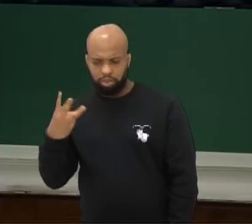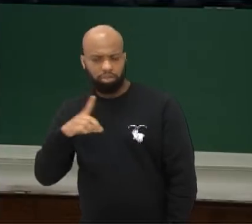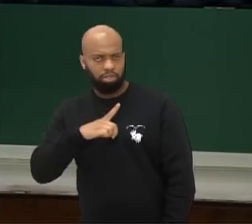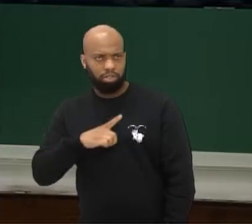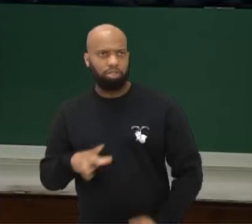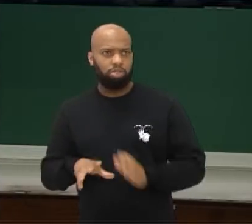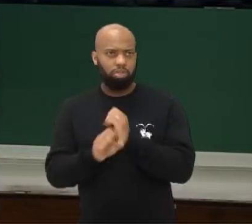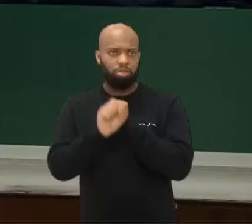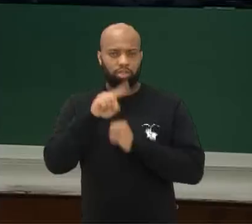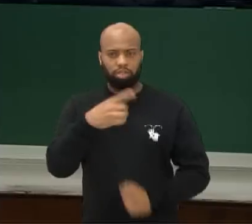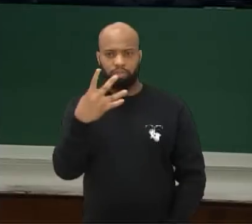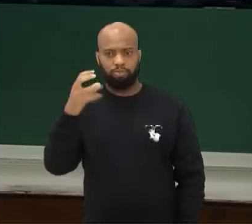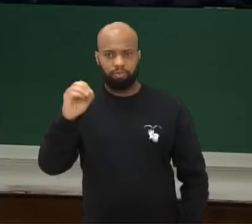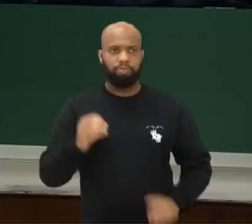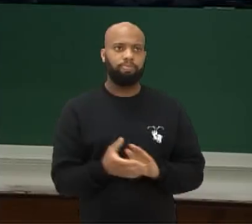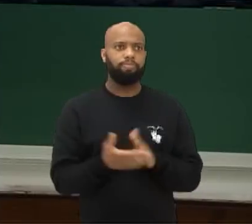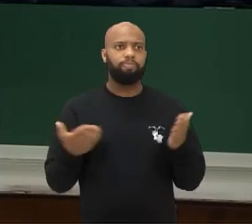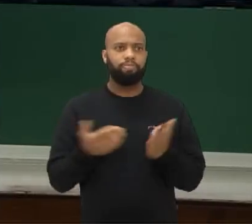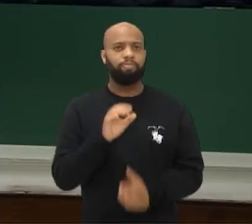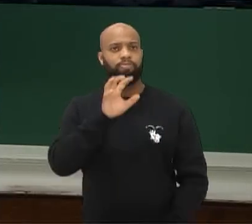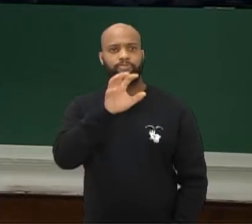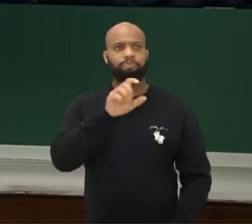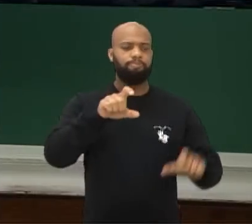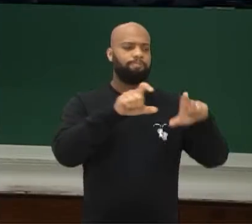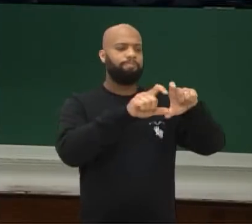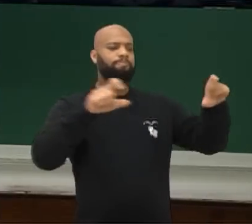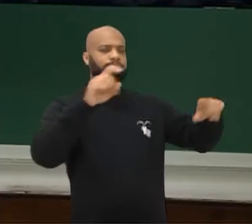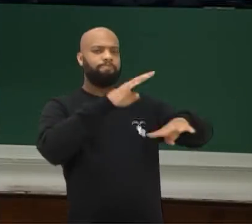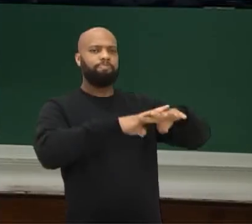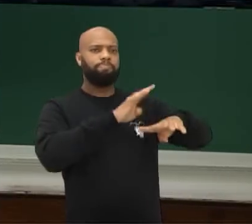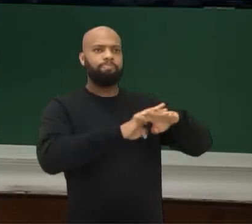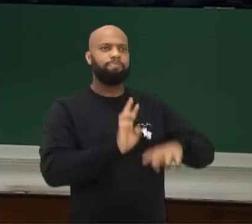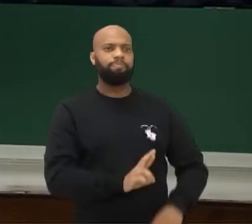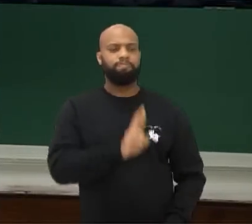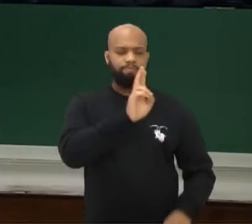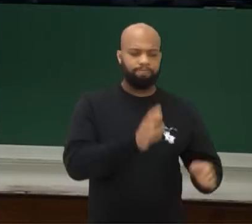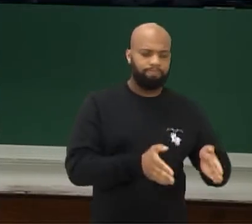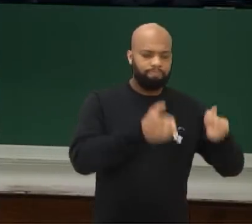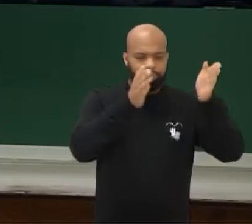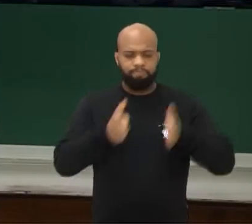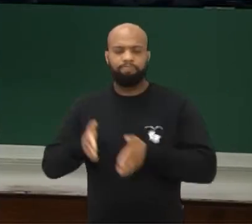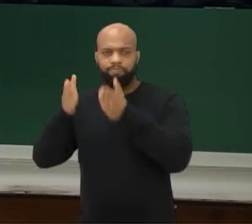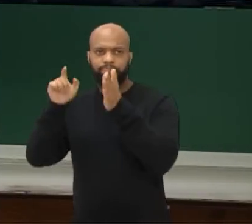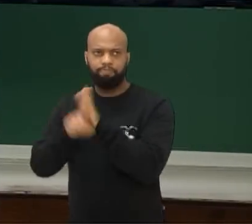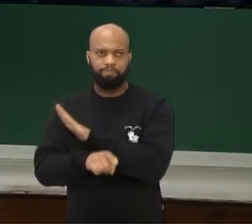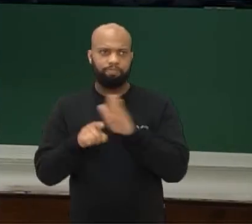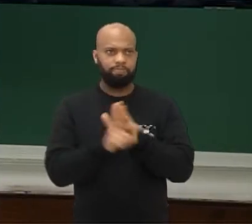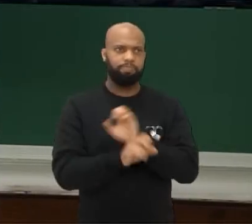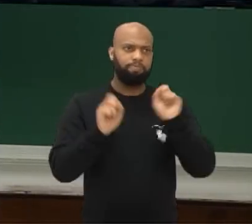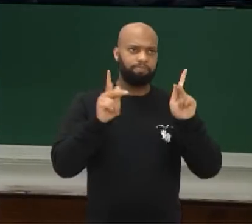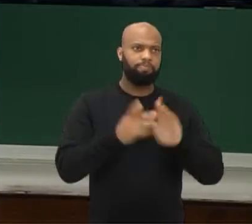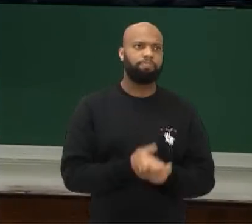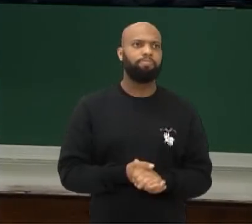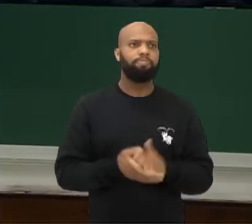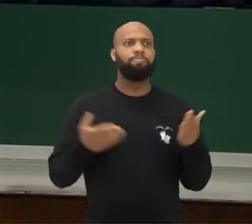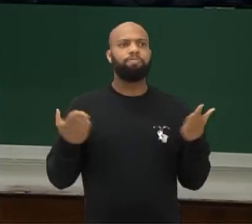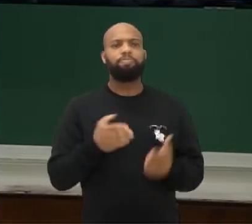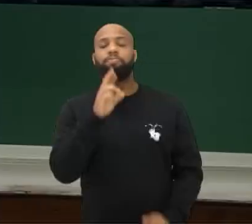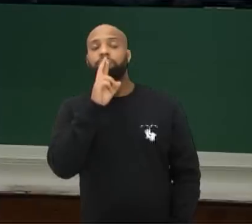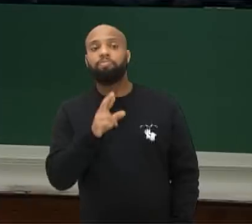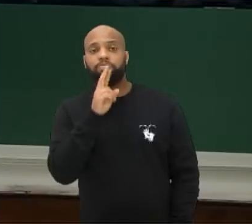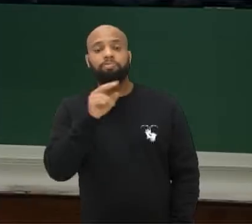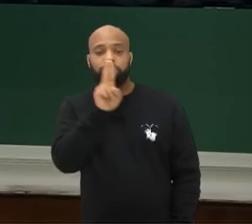nós temos 40. Então, essa é a equação para esse exercício, ok? Agora,